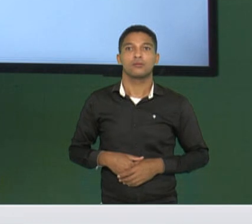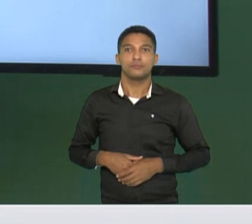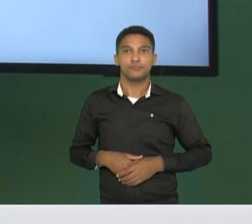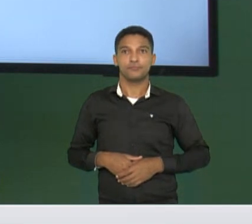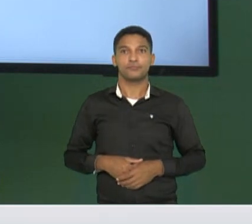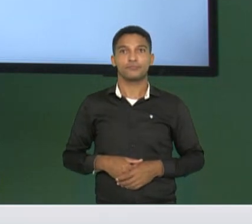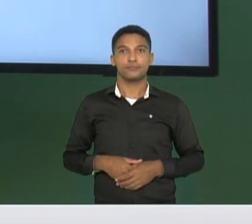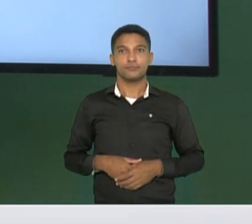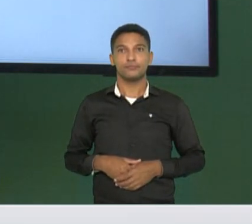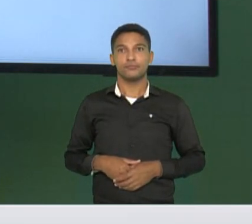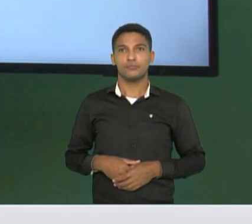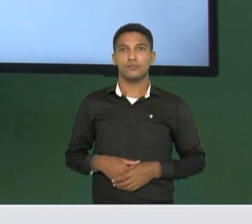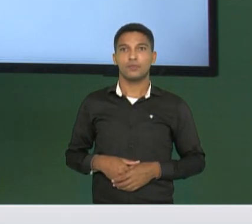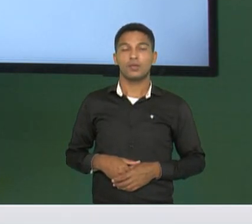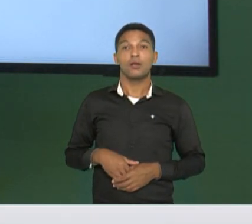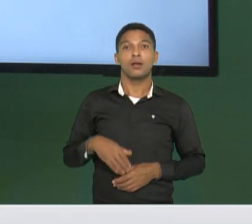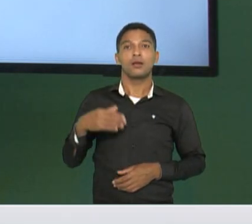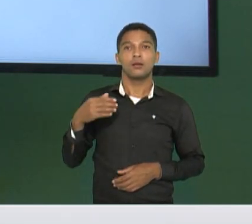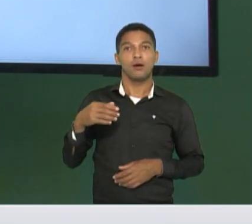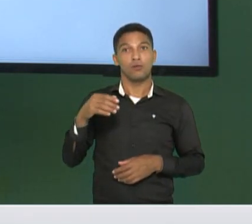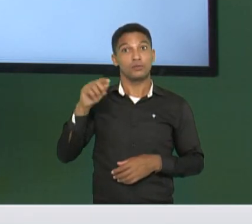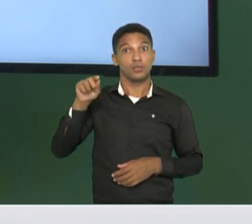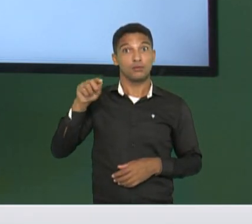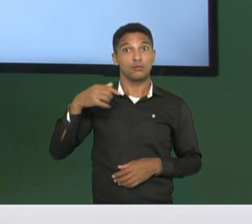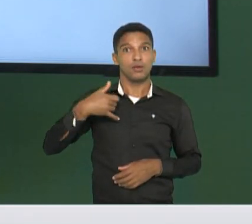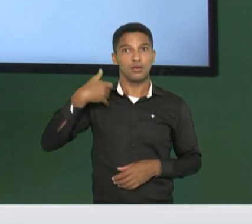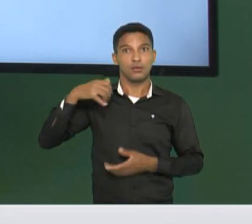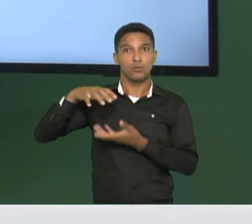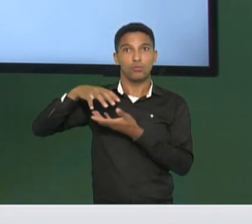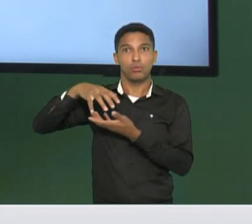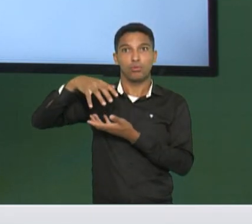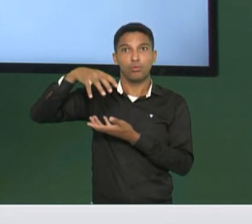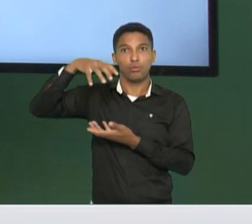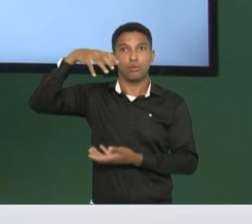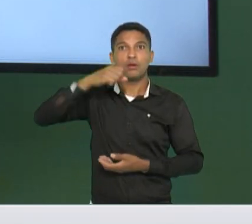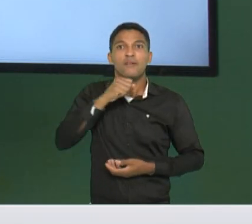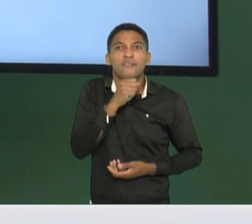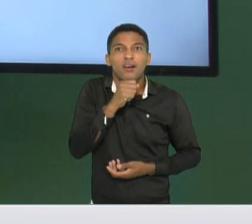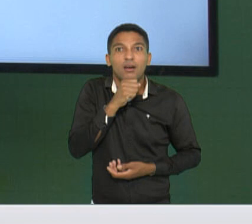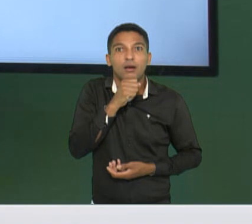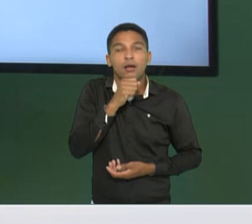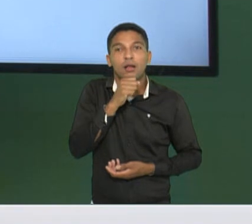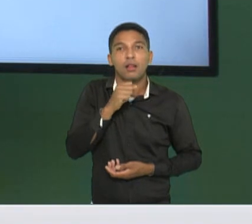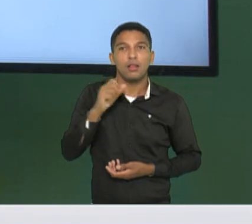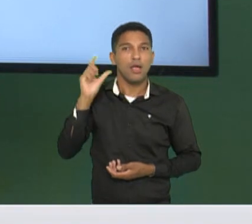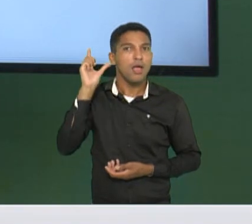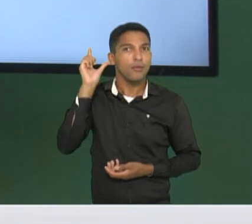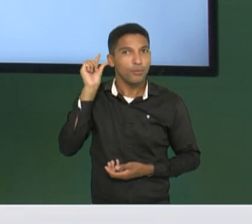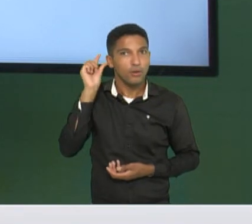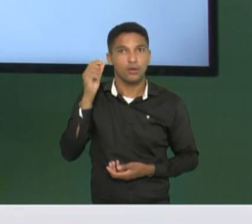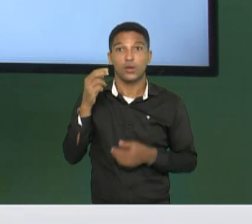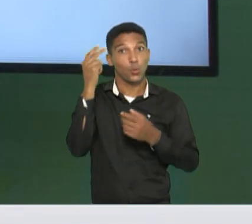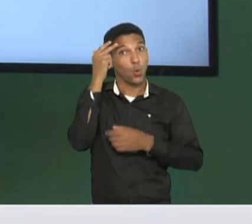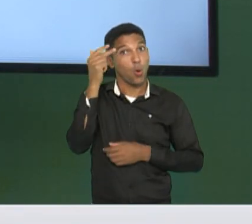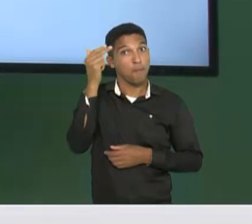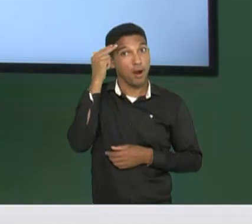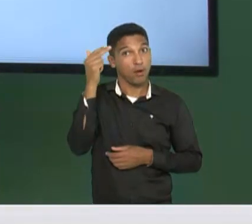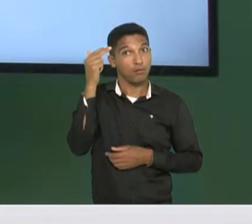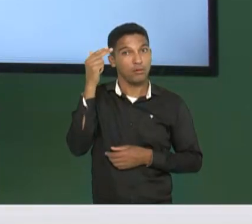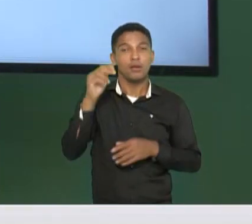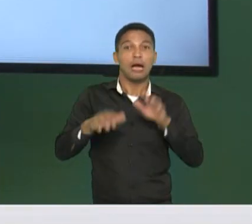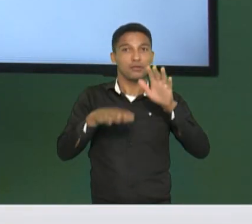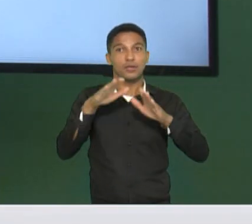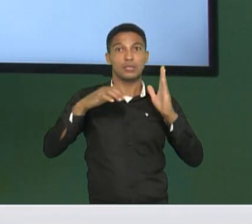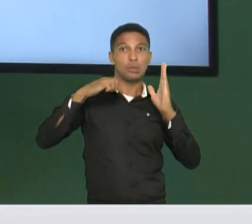Então, envelhecer perde um pouquinho, audição perde, infecção de ouvido pode perder, pode, acidentes pode, mas a